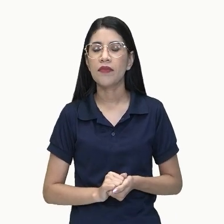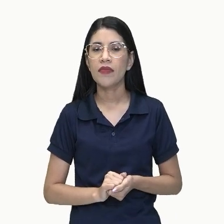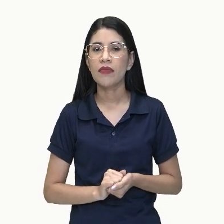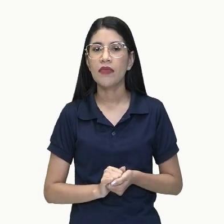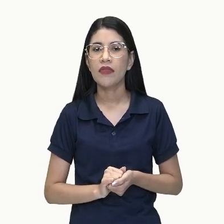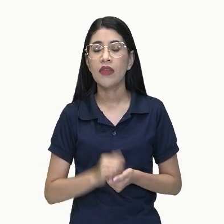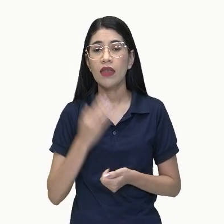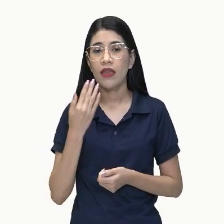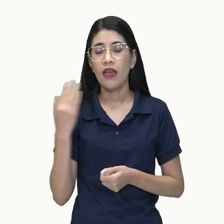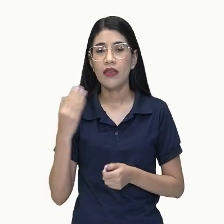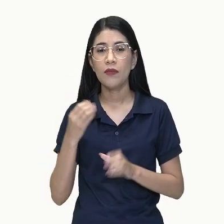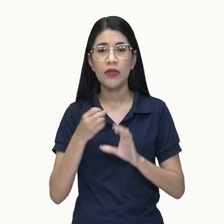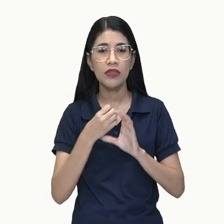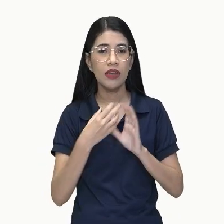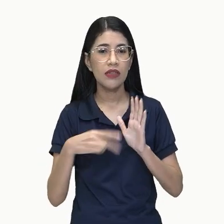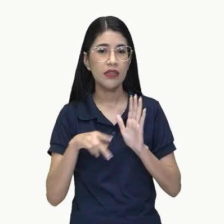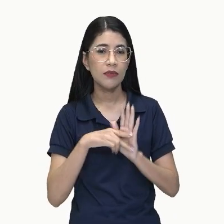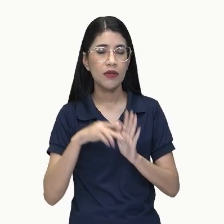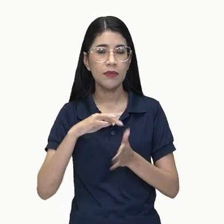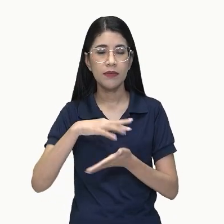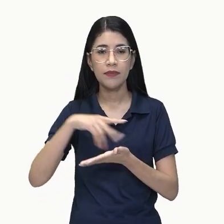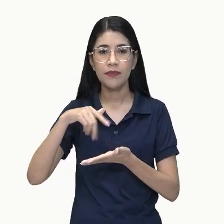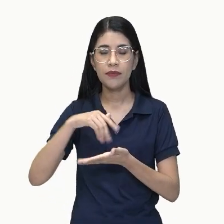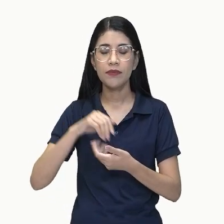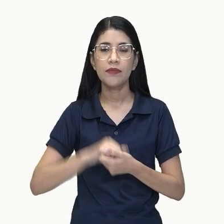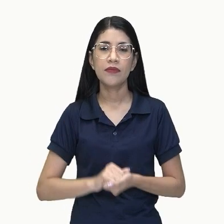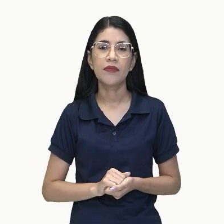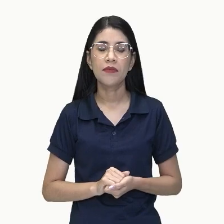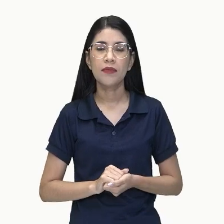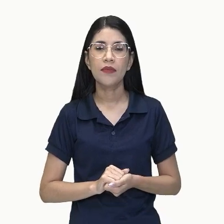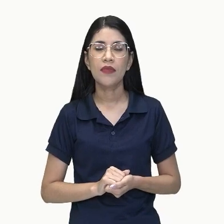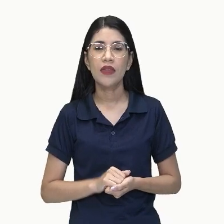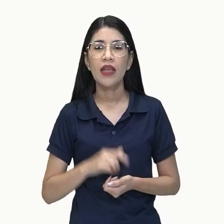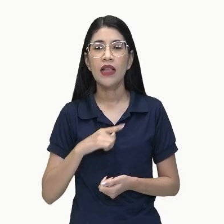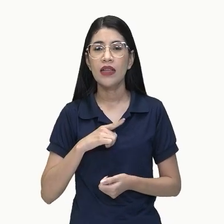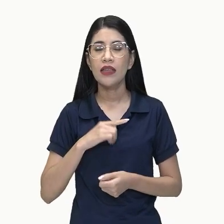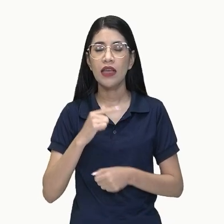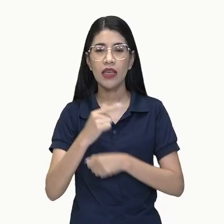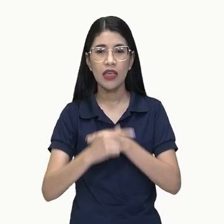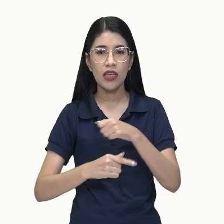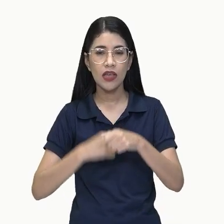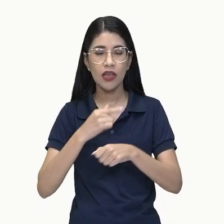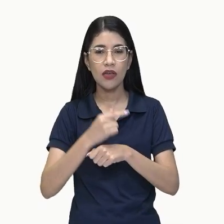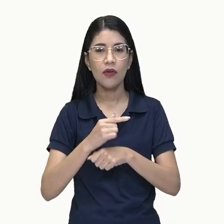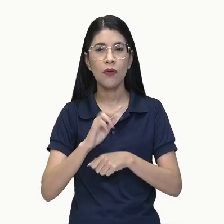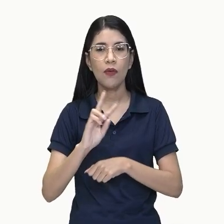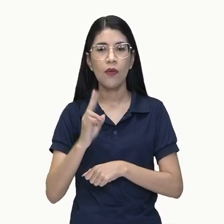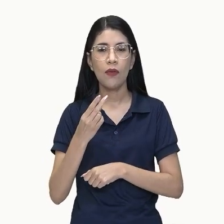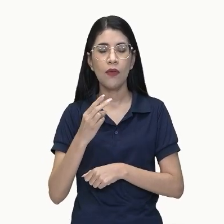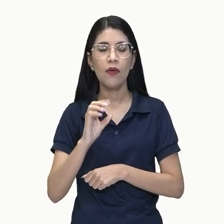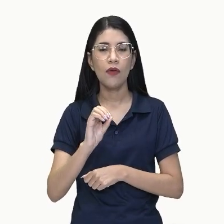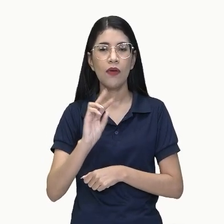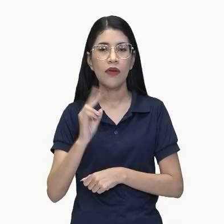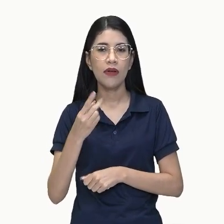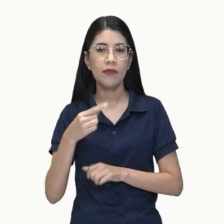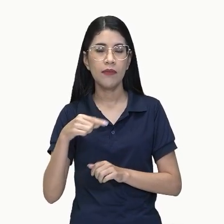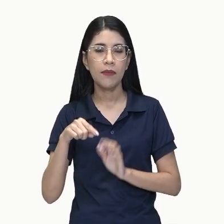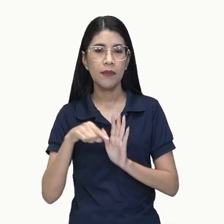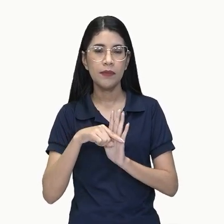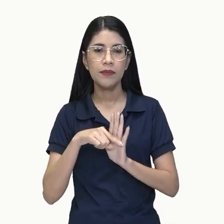algumas propriedades das bases. Elas liberam o hidróxido,